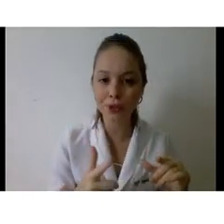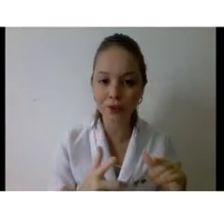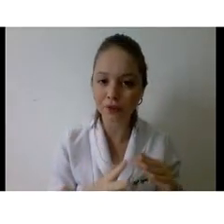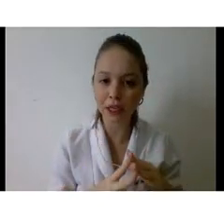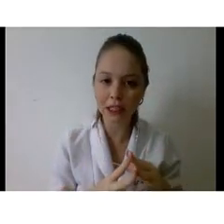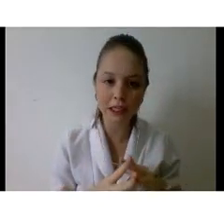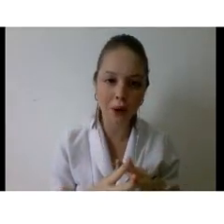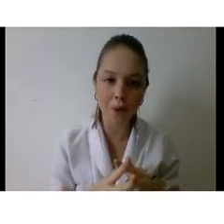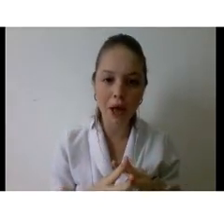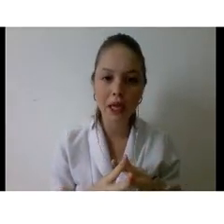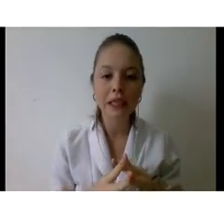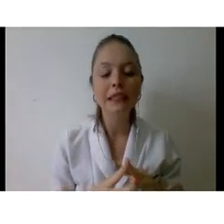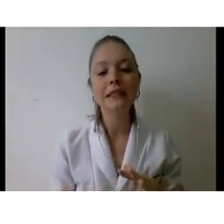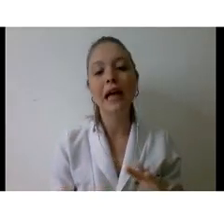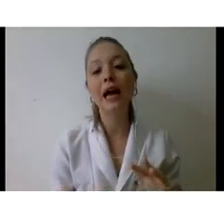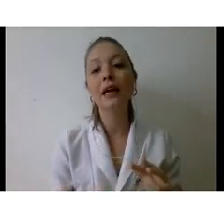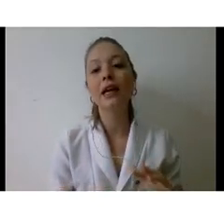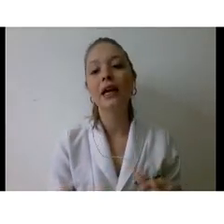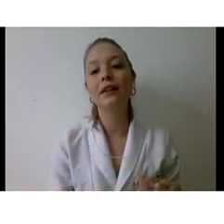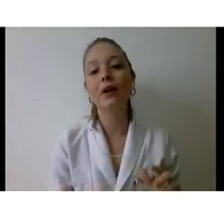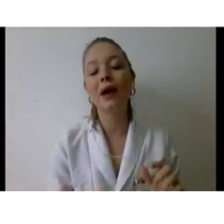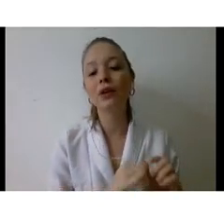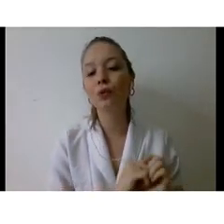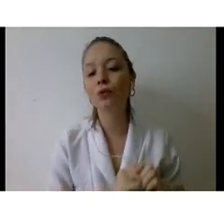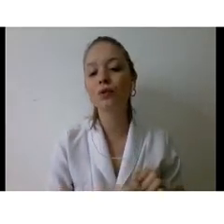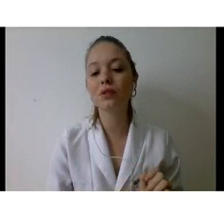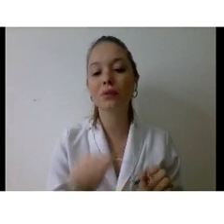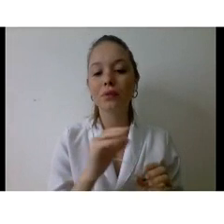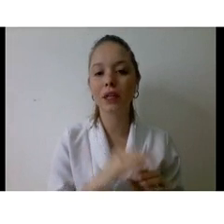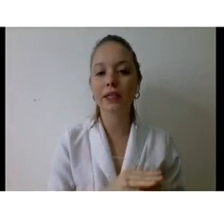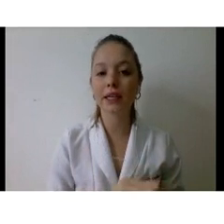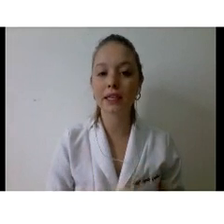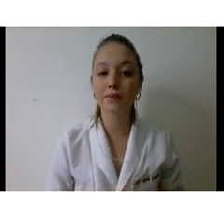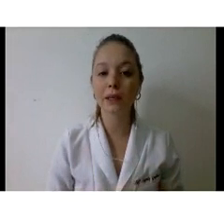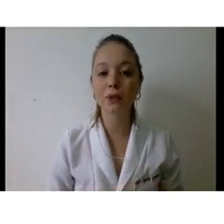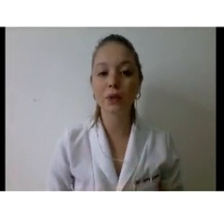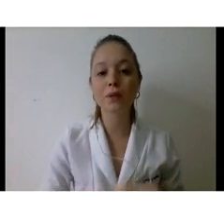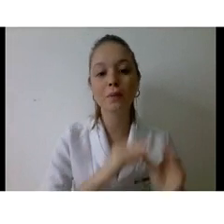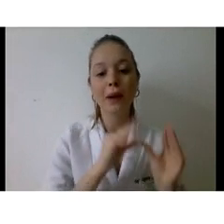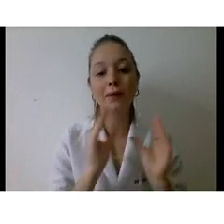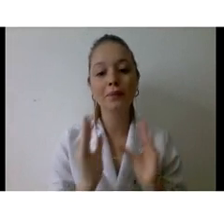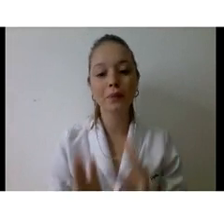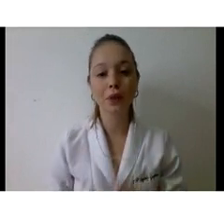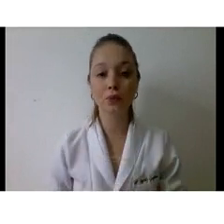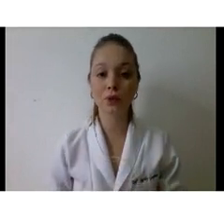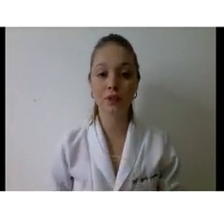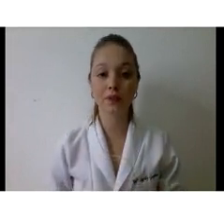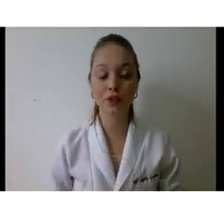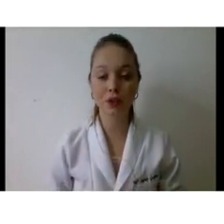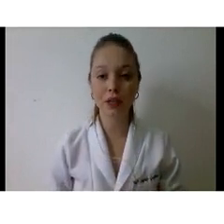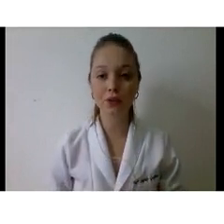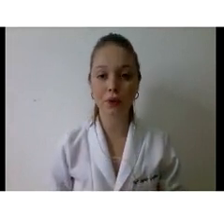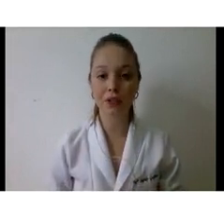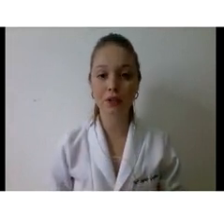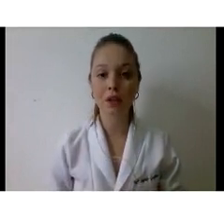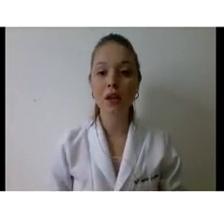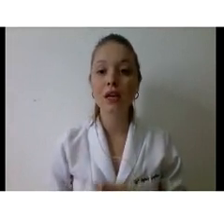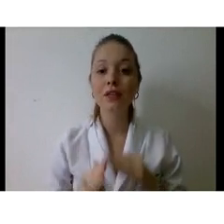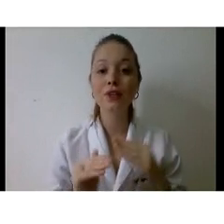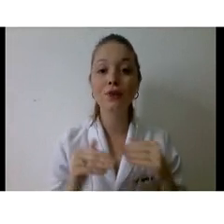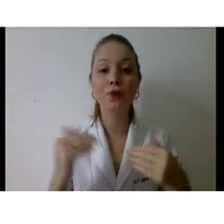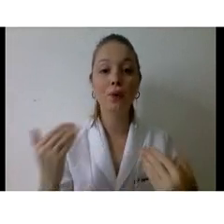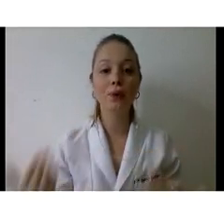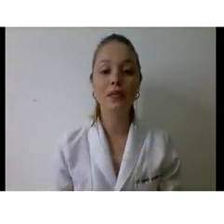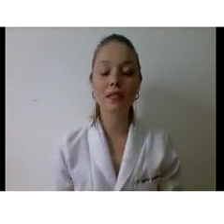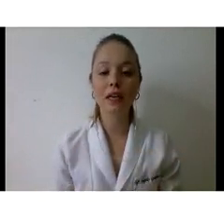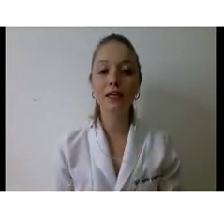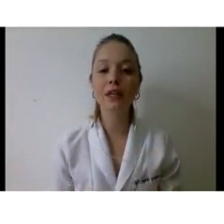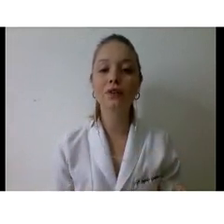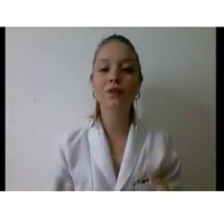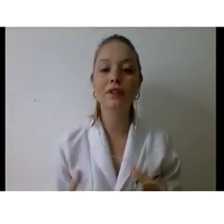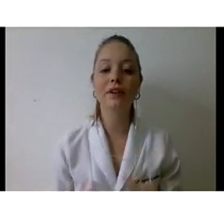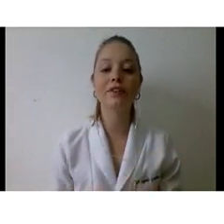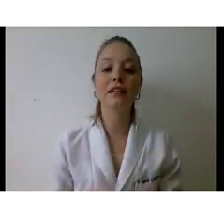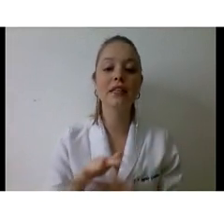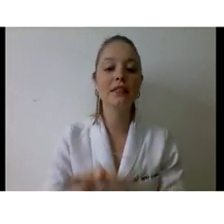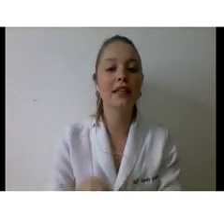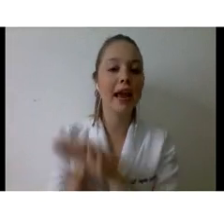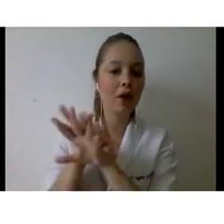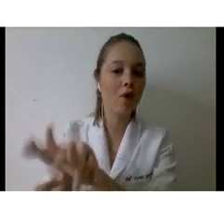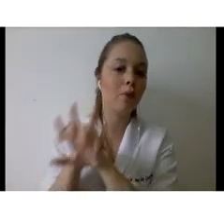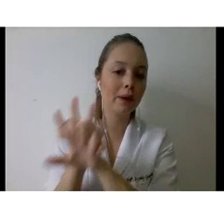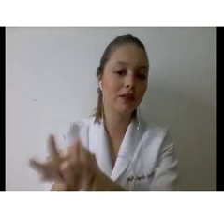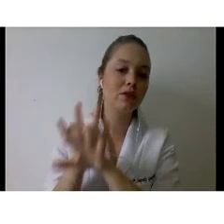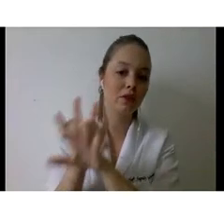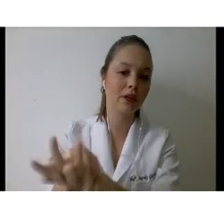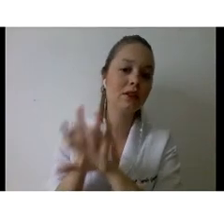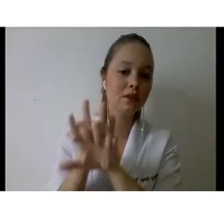pelo risco de infecção, tá? Então, adultos são 30 respirações para 2 ventilações. Se for um estranho, você vai